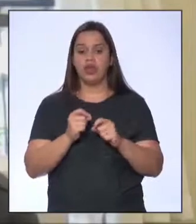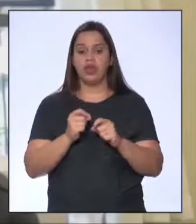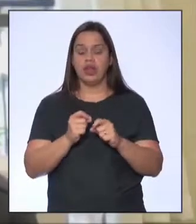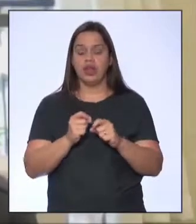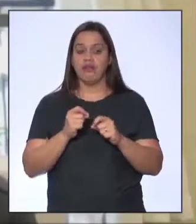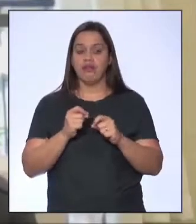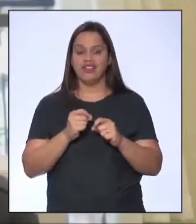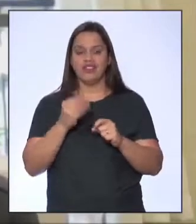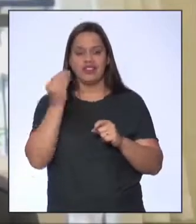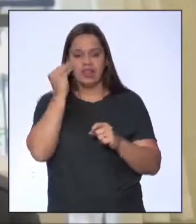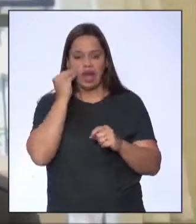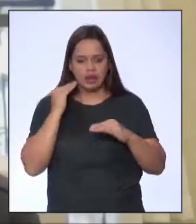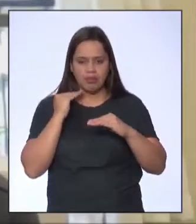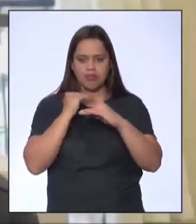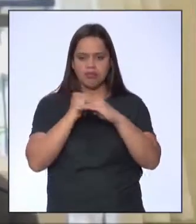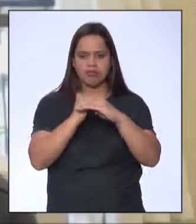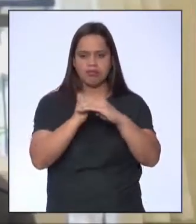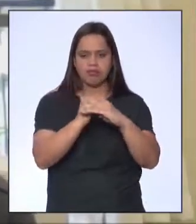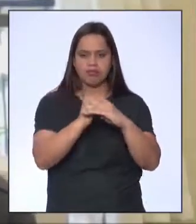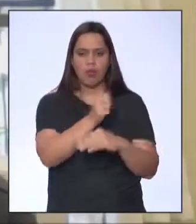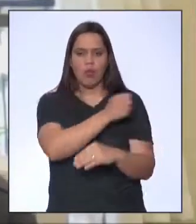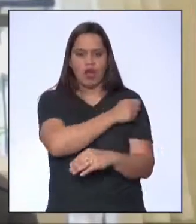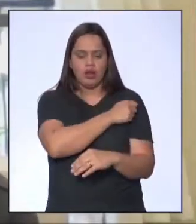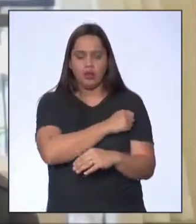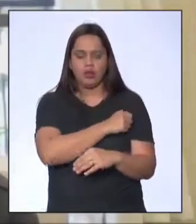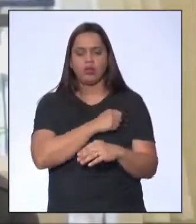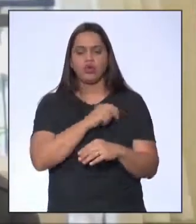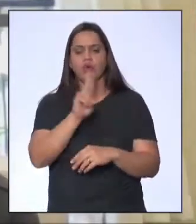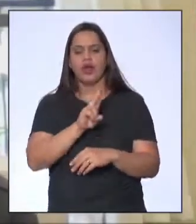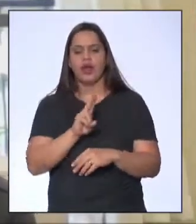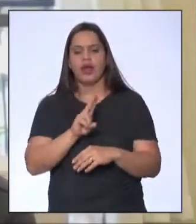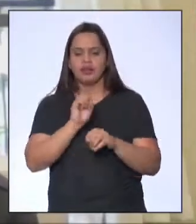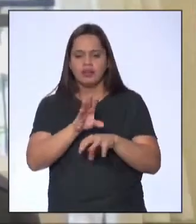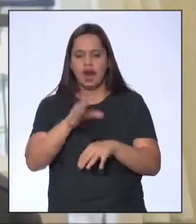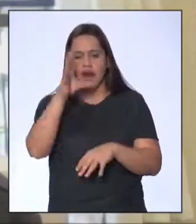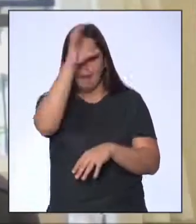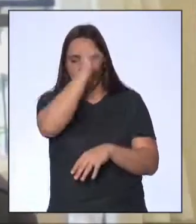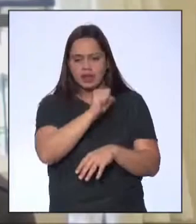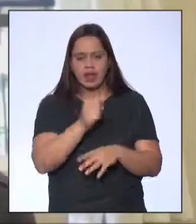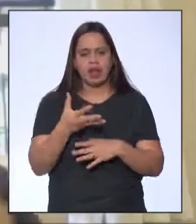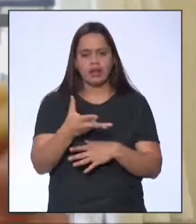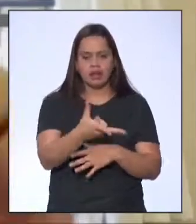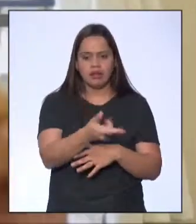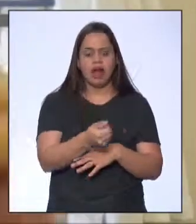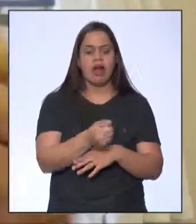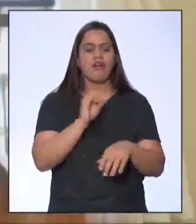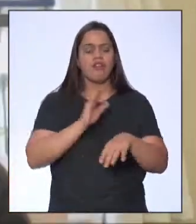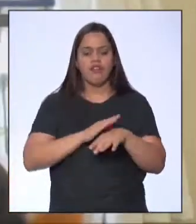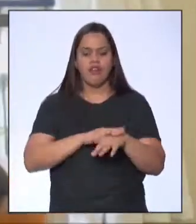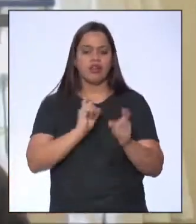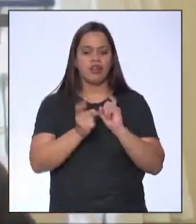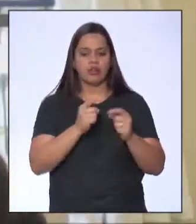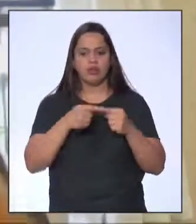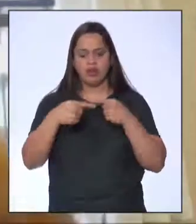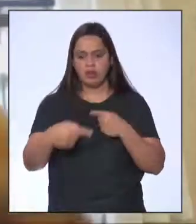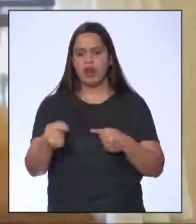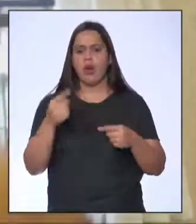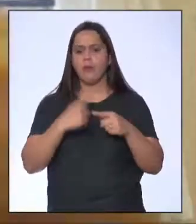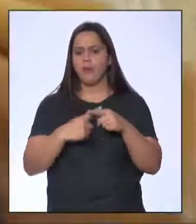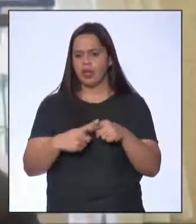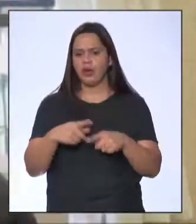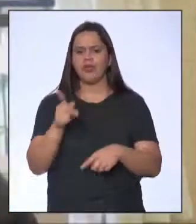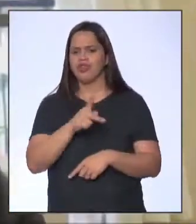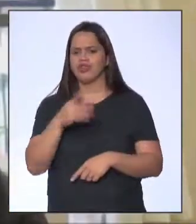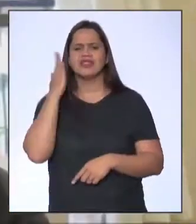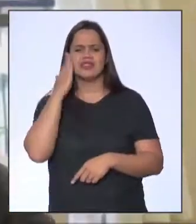as habilidades. A gente faz reuniões semanais, reuniões de gestão, para saber quem são os alunos. A gente sabe aqui, o professor sabe quem são os alunos